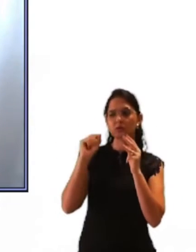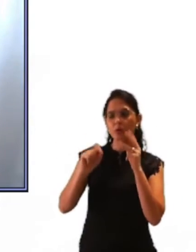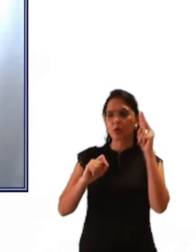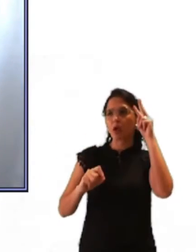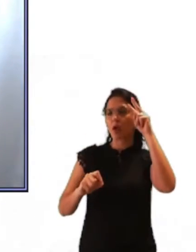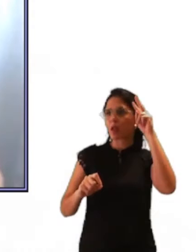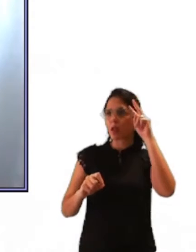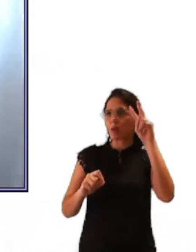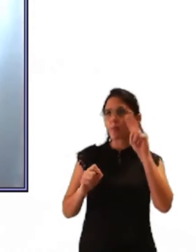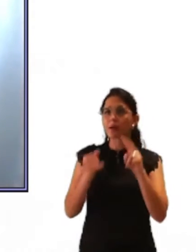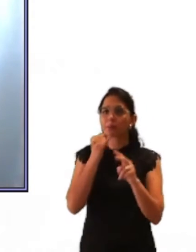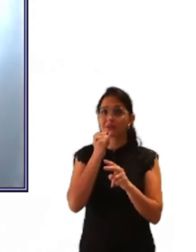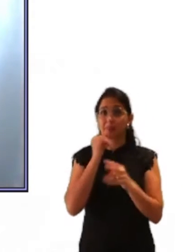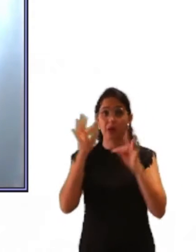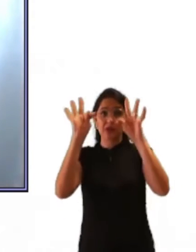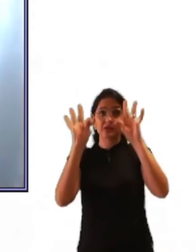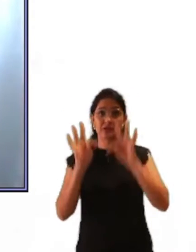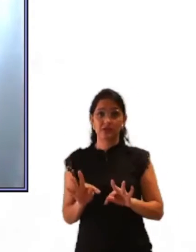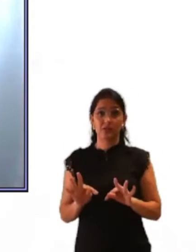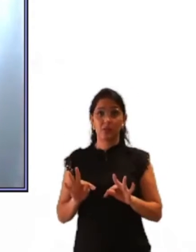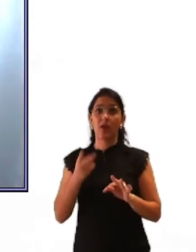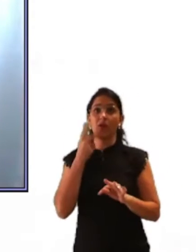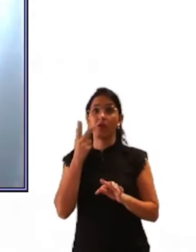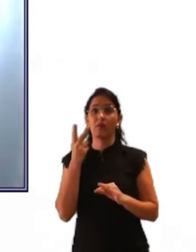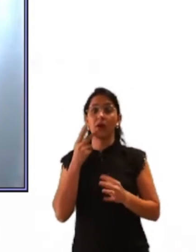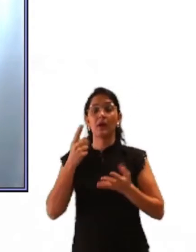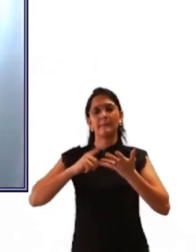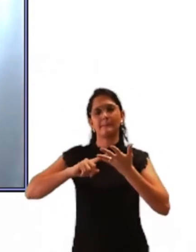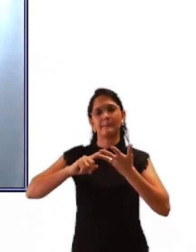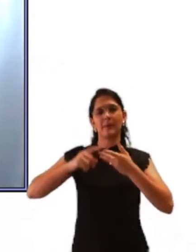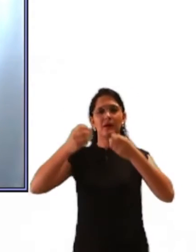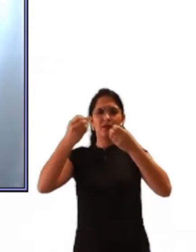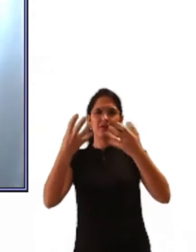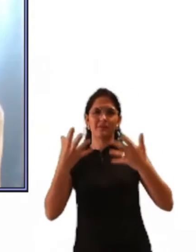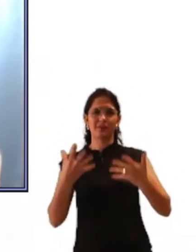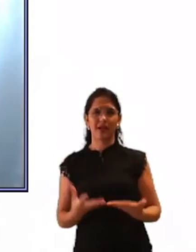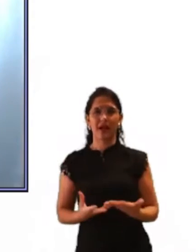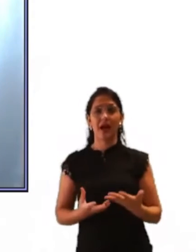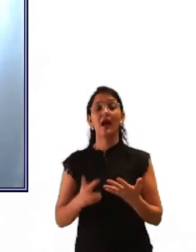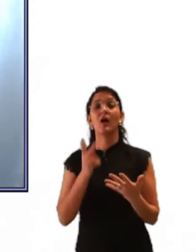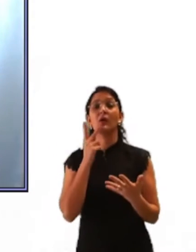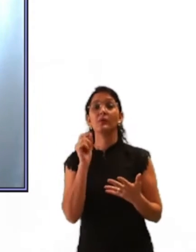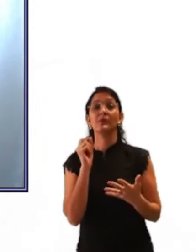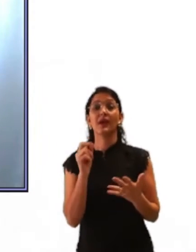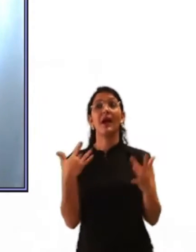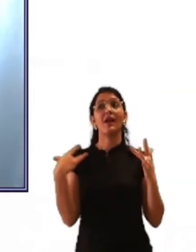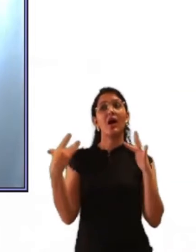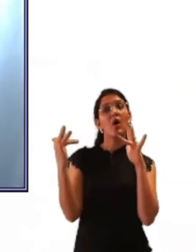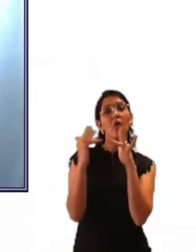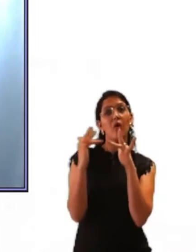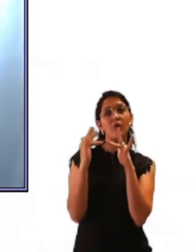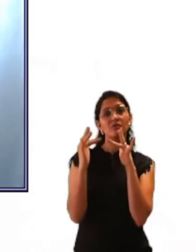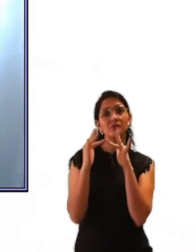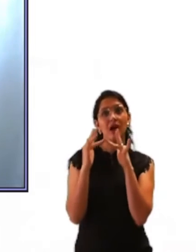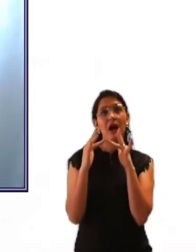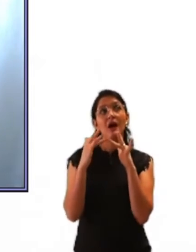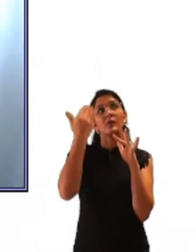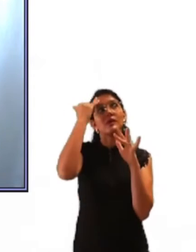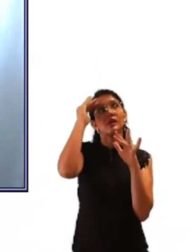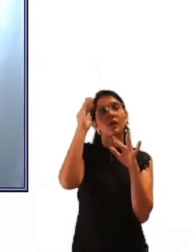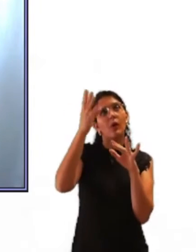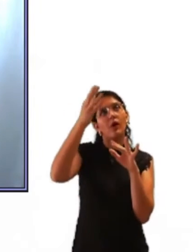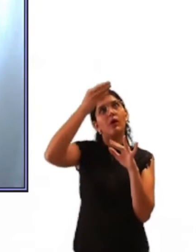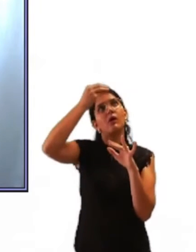prestar um depoimento, por exemplo, uma testemunha, ela teve contato, ela interpretou, ela